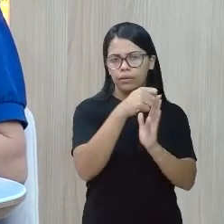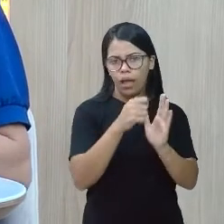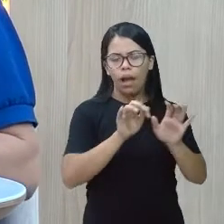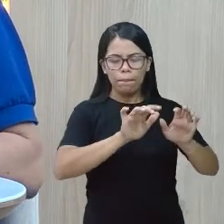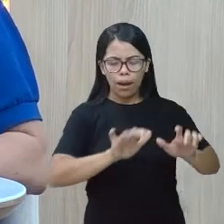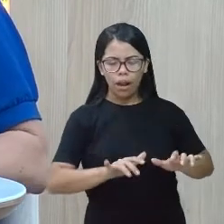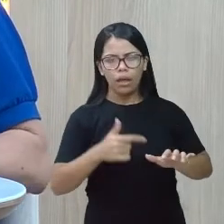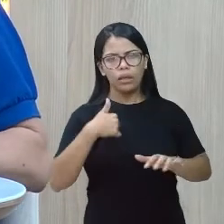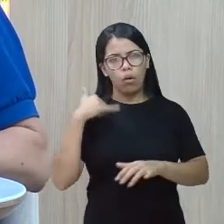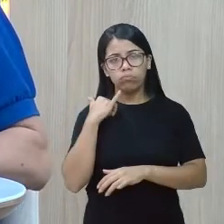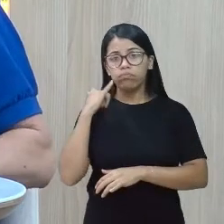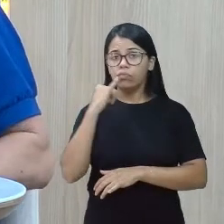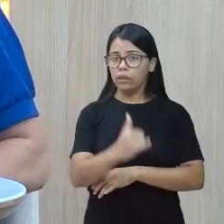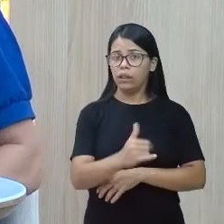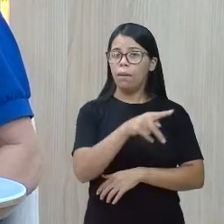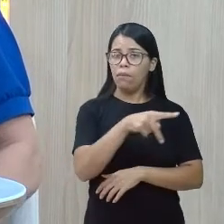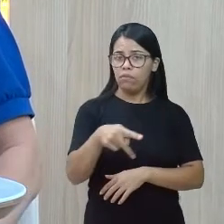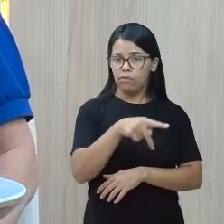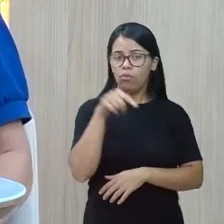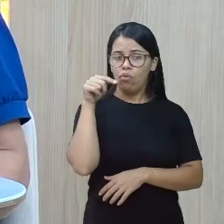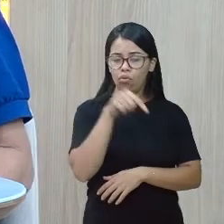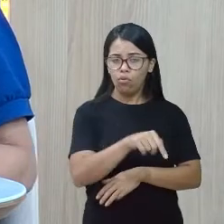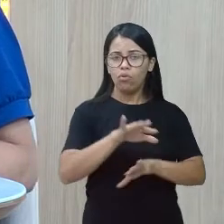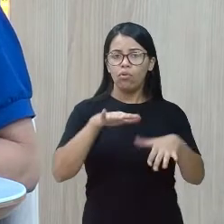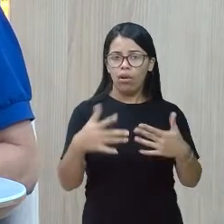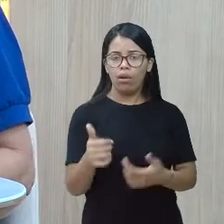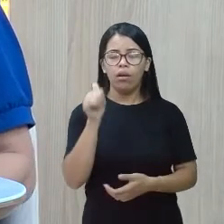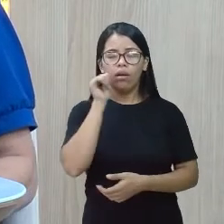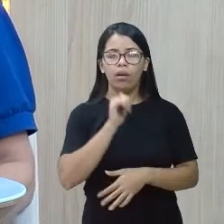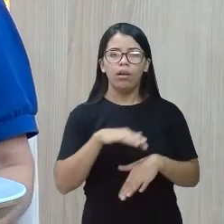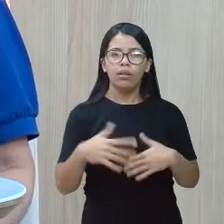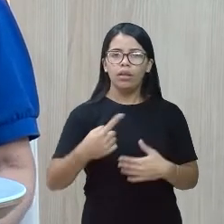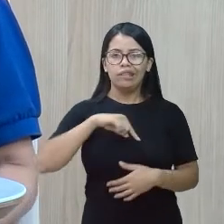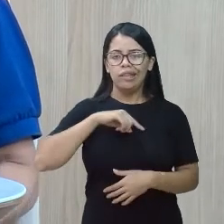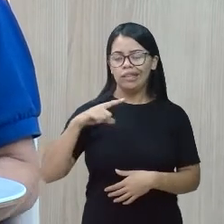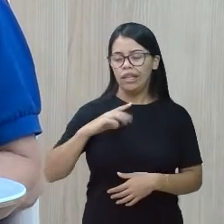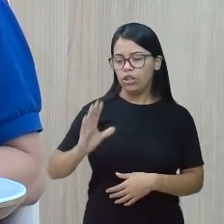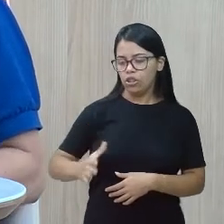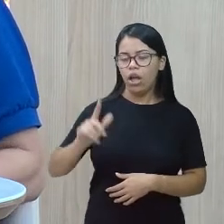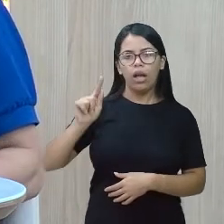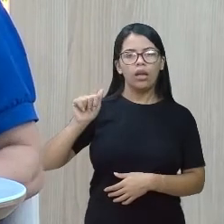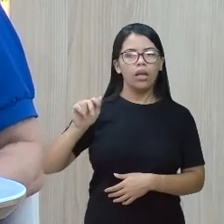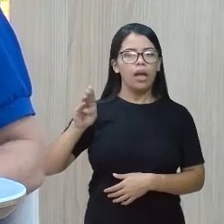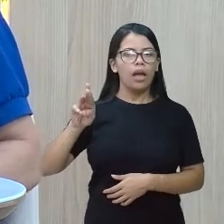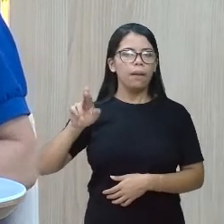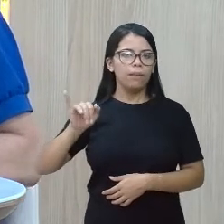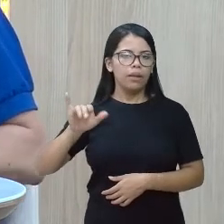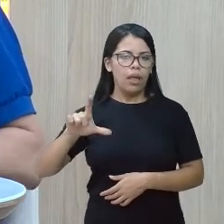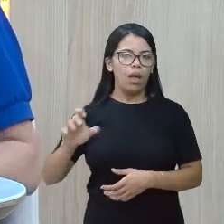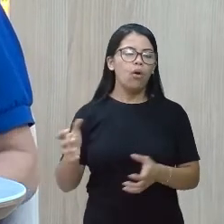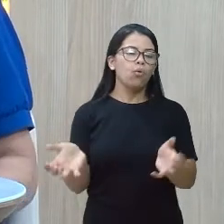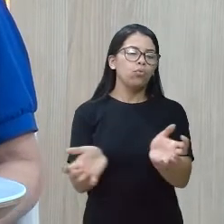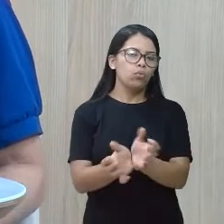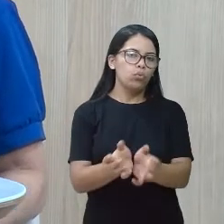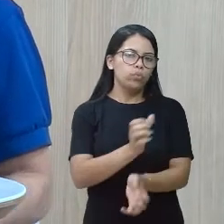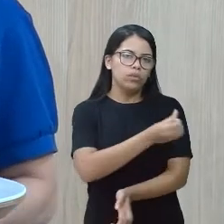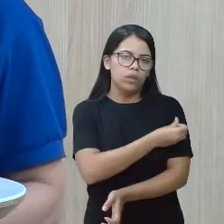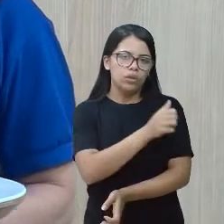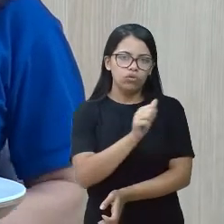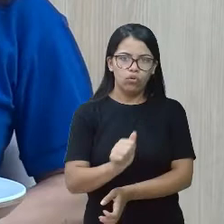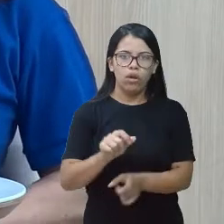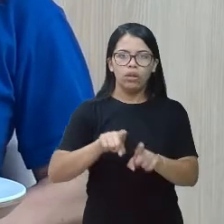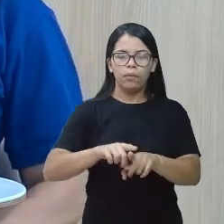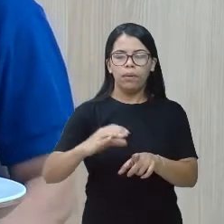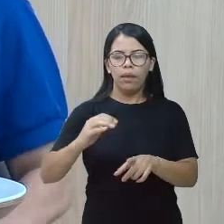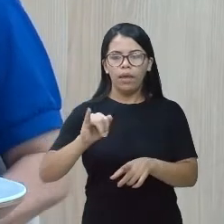E aqui, professora, nós já estamos aqui com Gabriel Vieira, da Escola Divino Espírito Santo, do 6º ano A. Nós estamos com Caio e